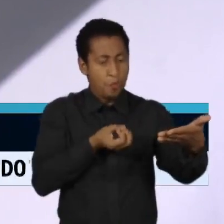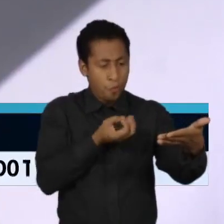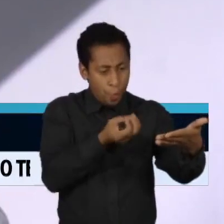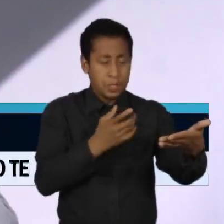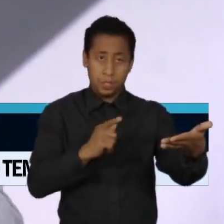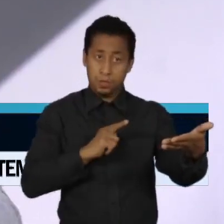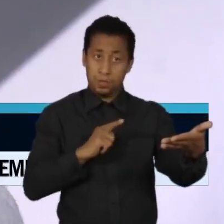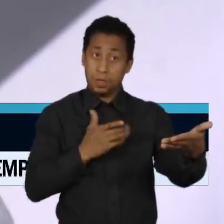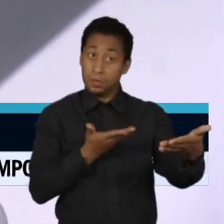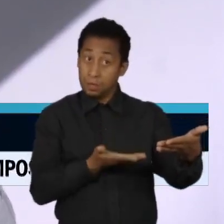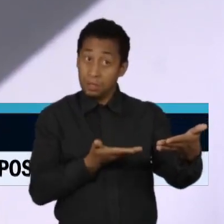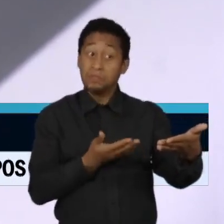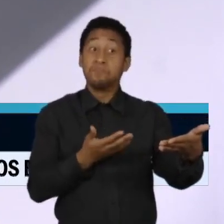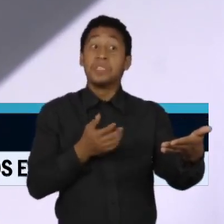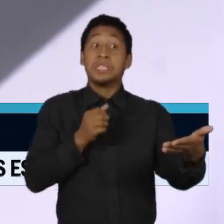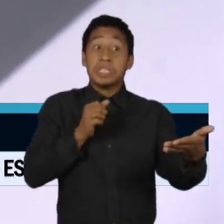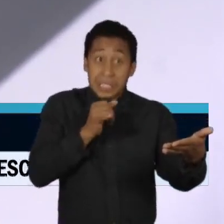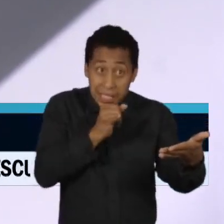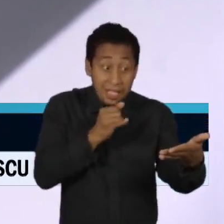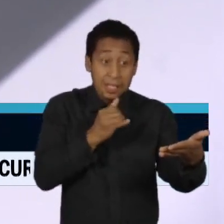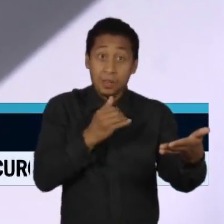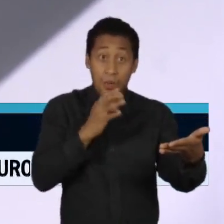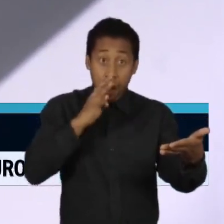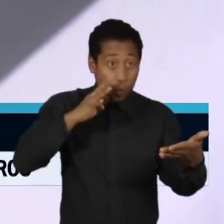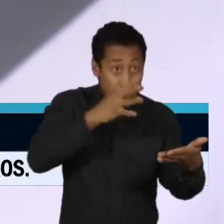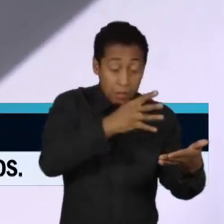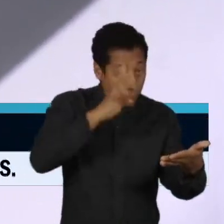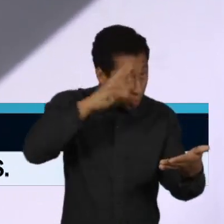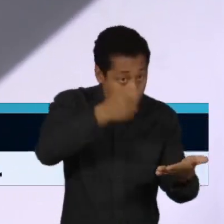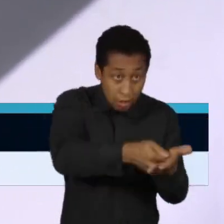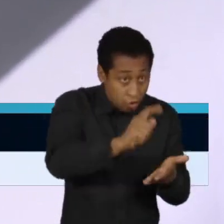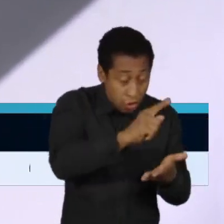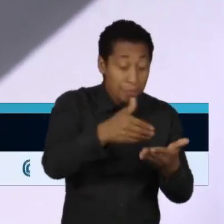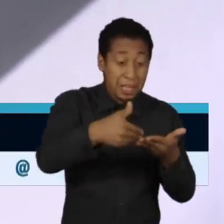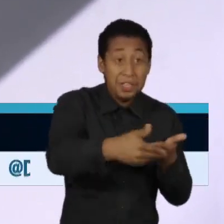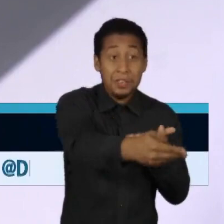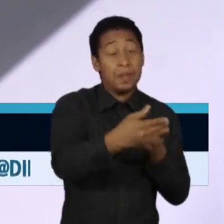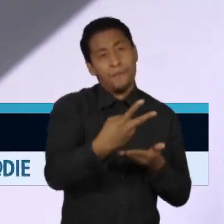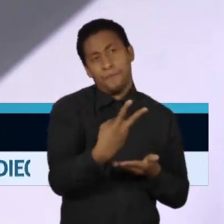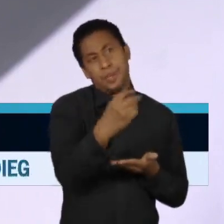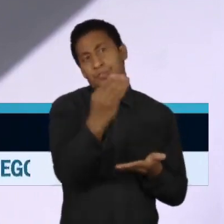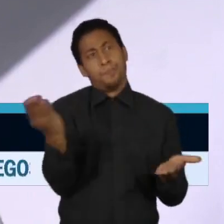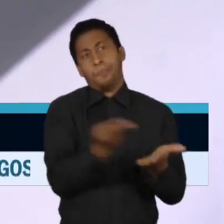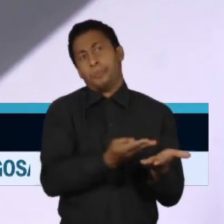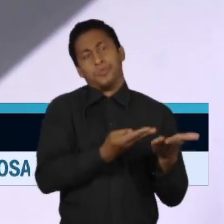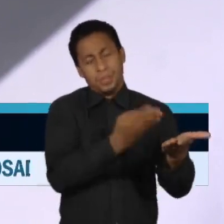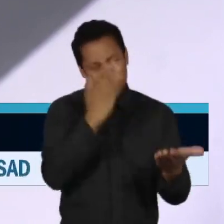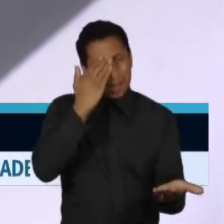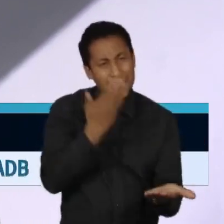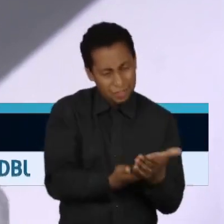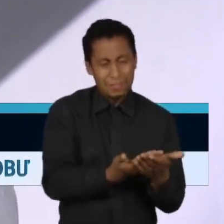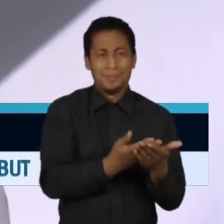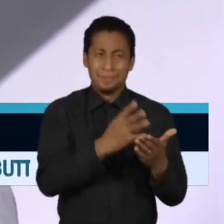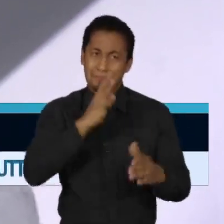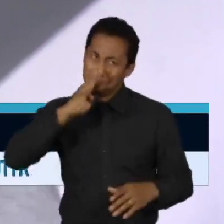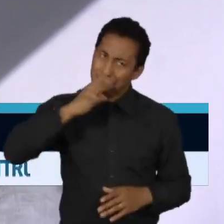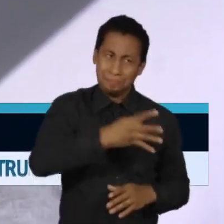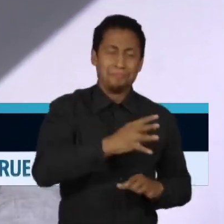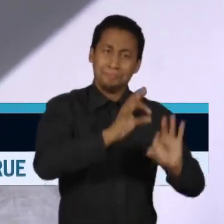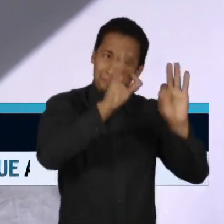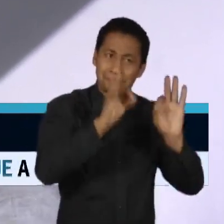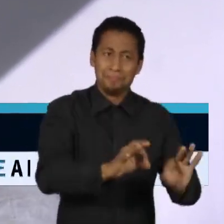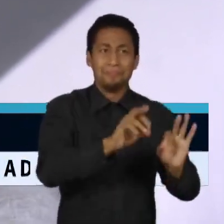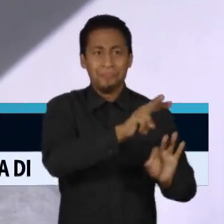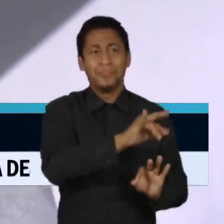se não fornece, nas outras 20, seguramente o presidente vai ser condenado. E precisa ser condenado, porque se a gente quiser